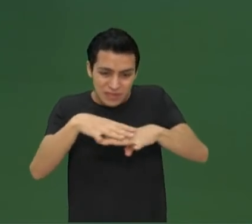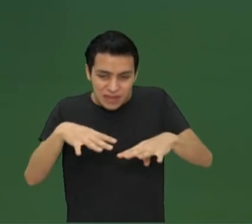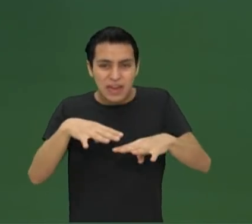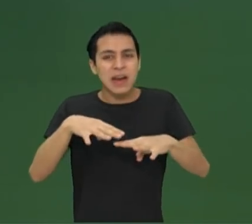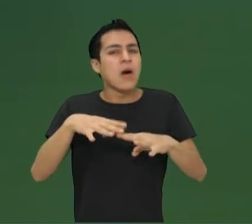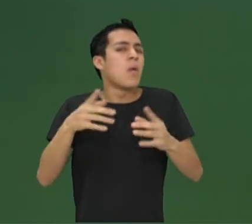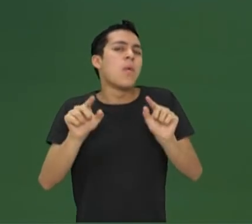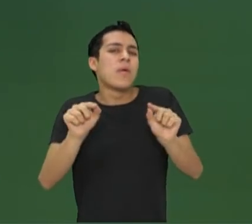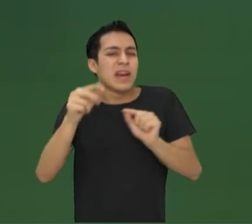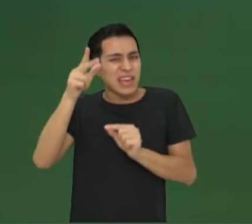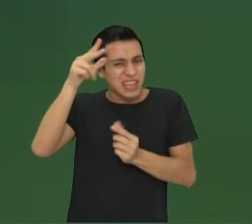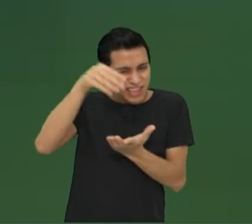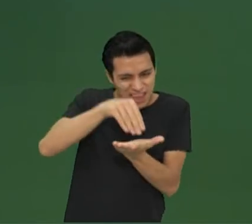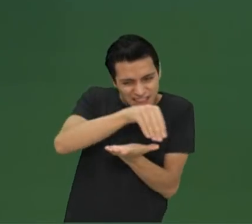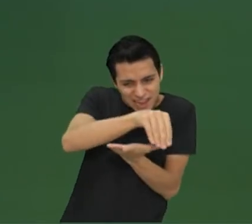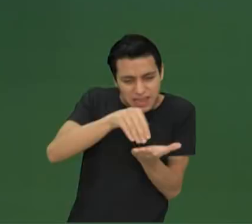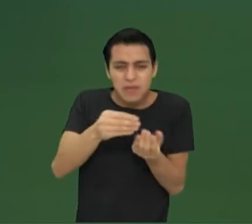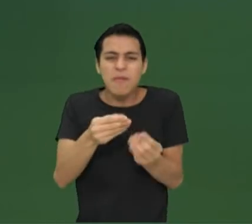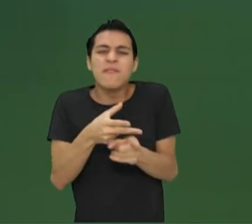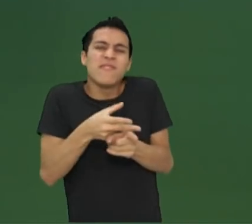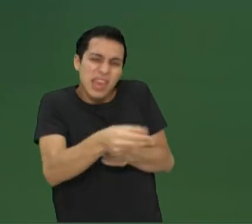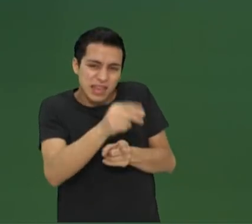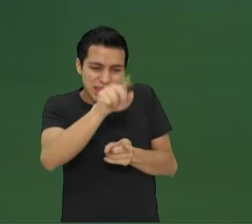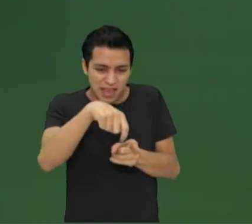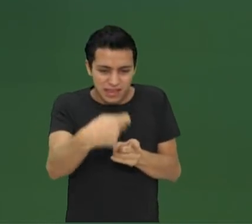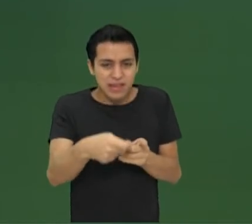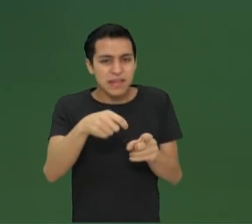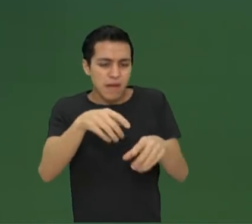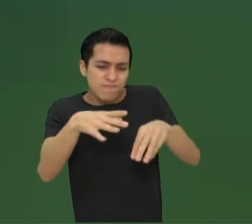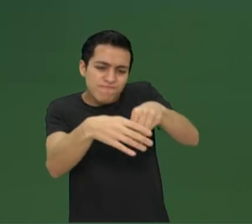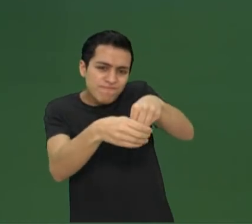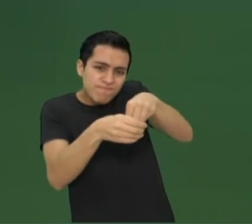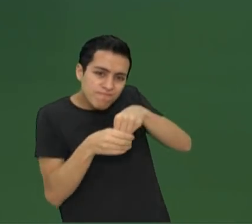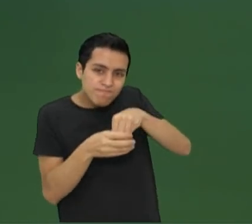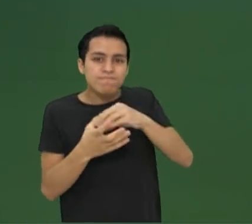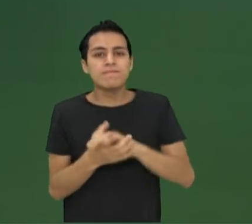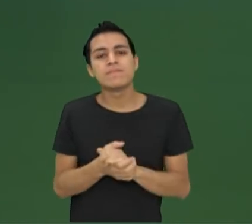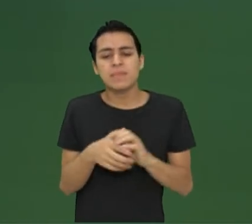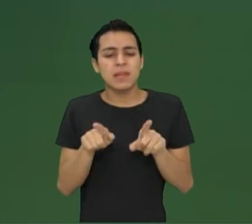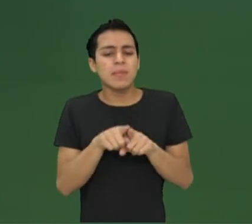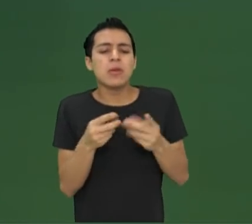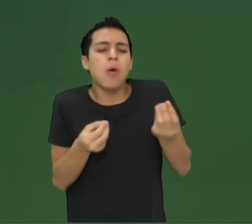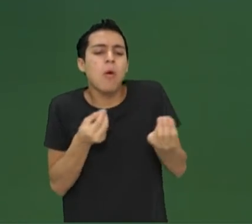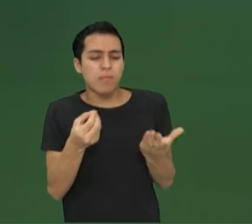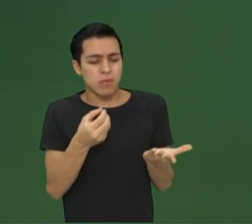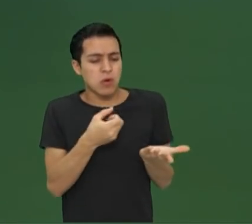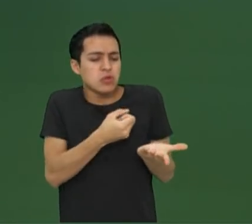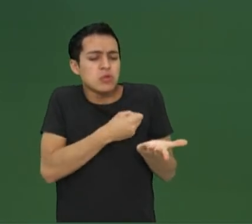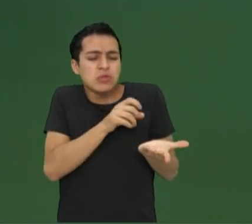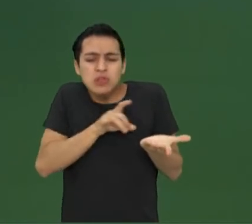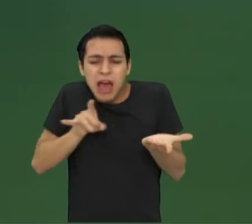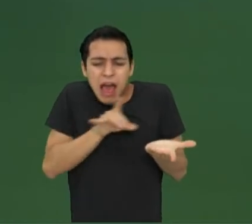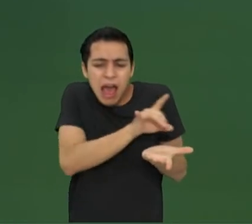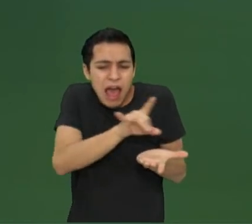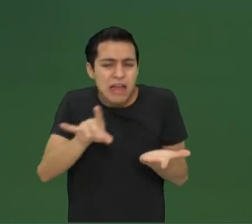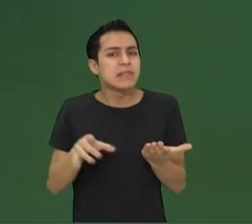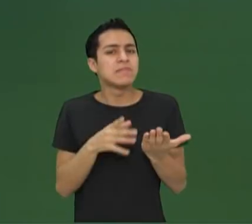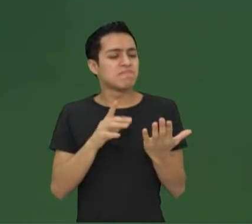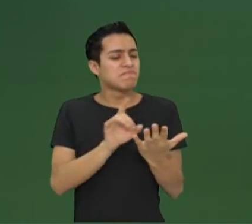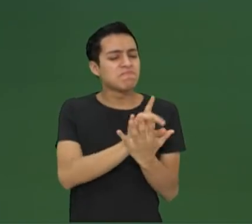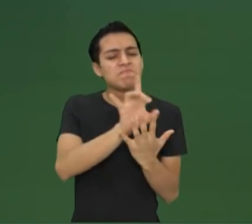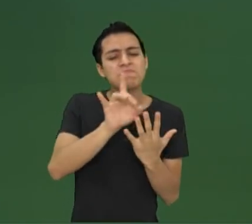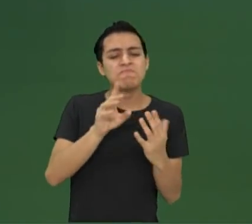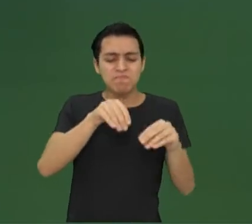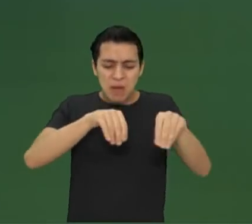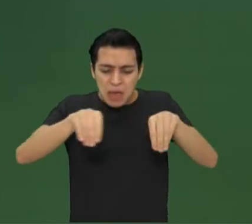identifica quando a gente ganha a peça do adversário. E falamos sobre o valor relativo. Então, vimos quanto vale cada